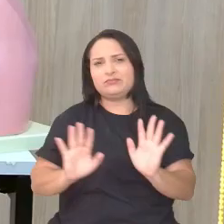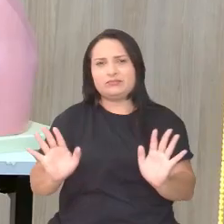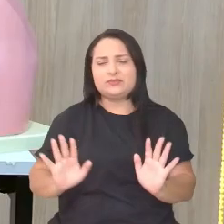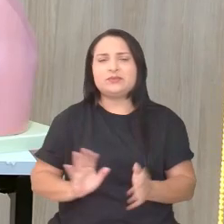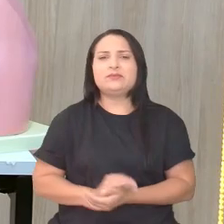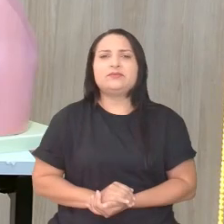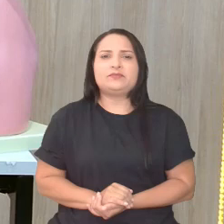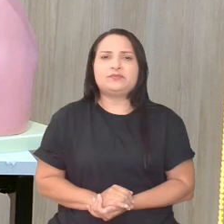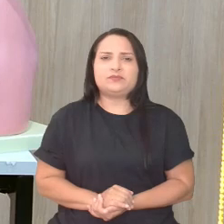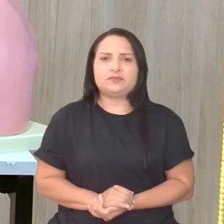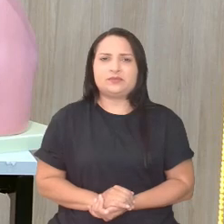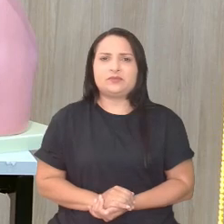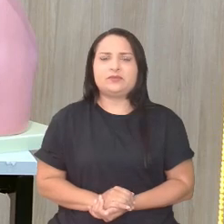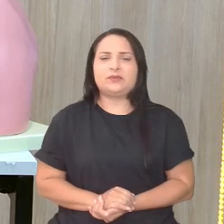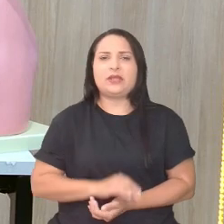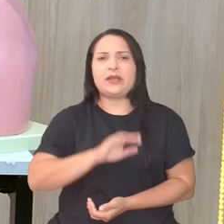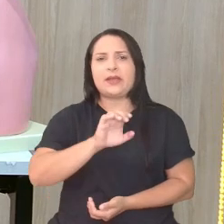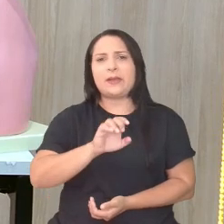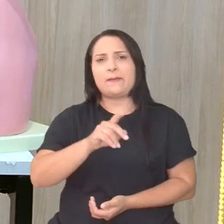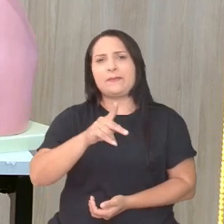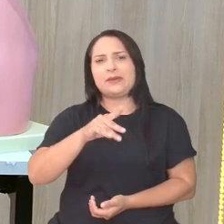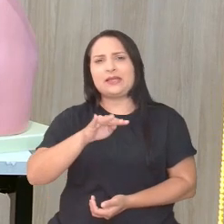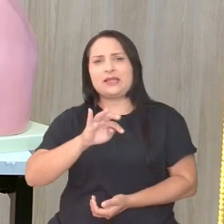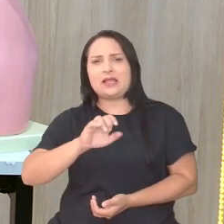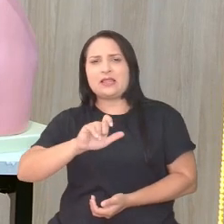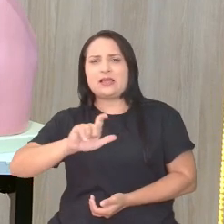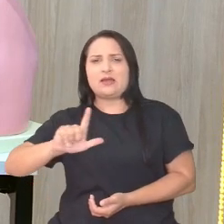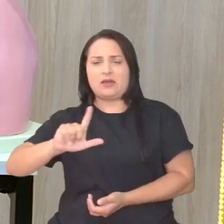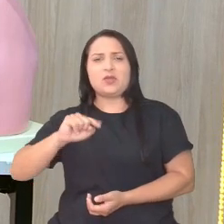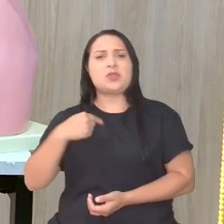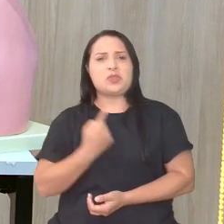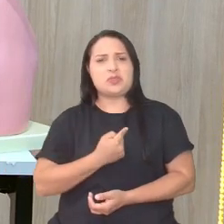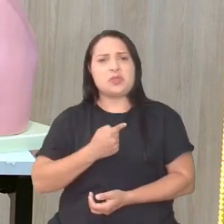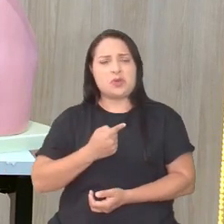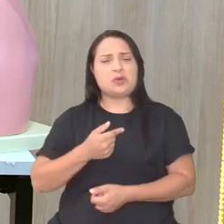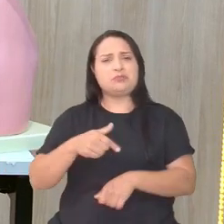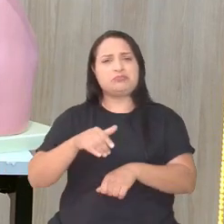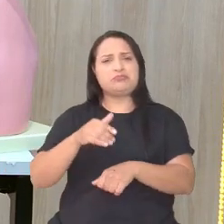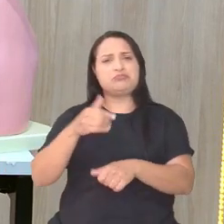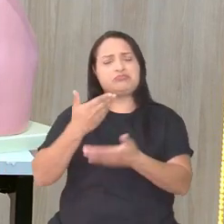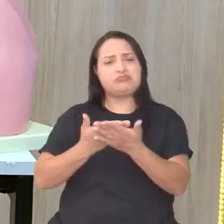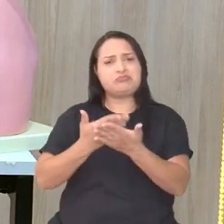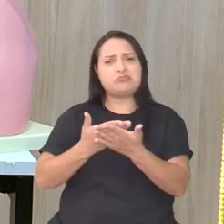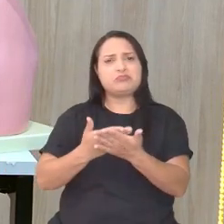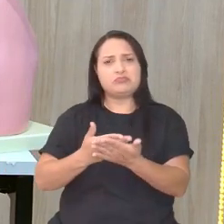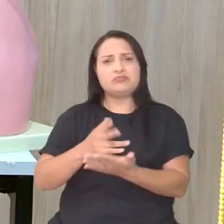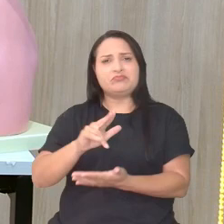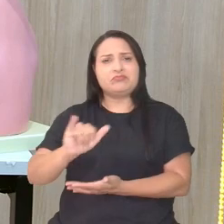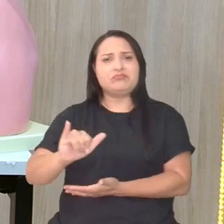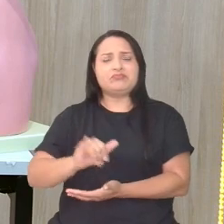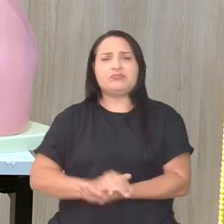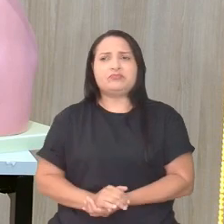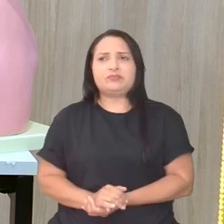são os tecidos que a gente vai conversar. Então, vamos lá? Agora, em relação